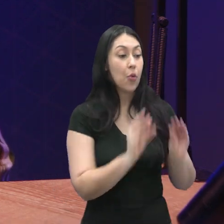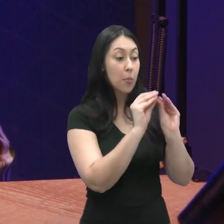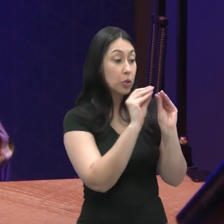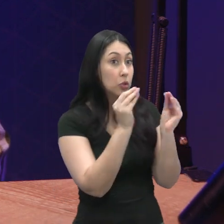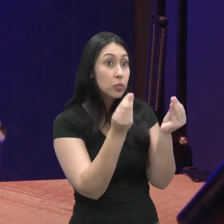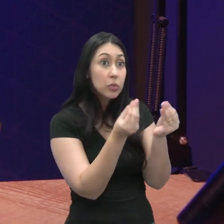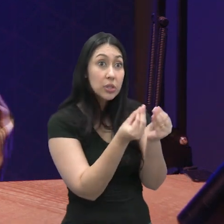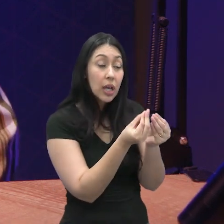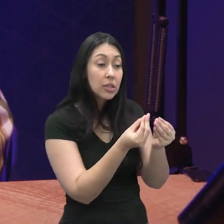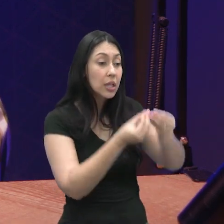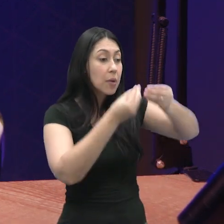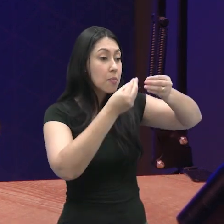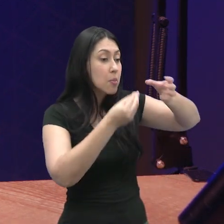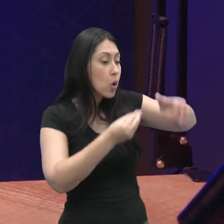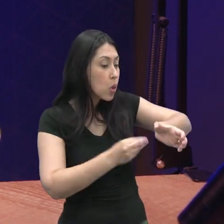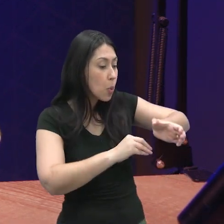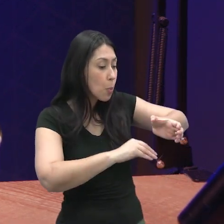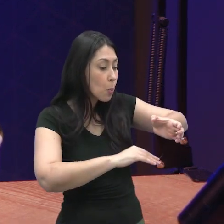esse líquido verde,